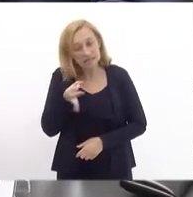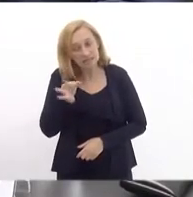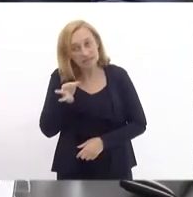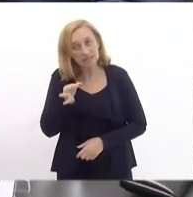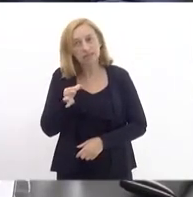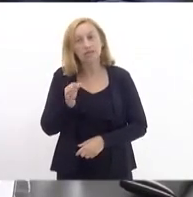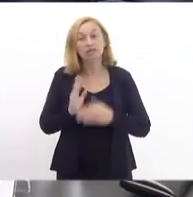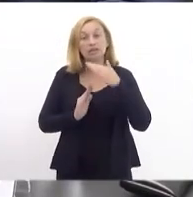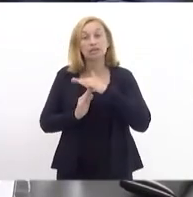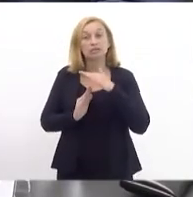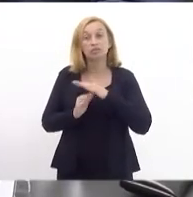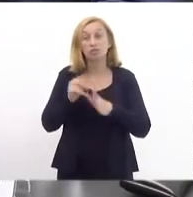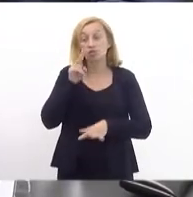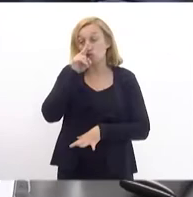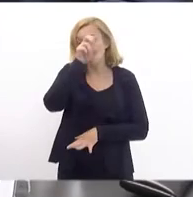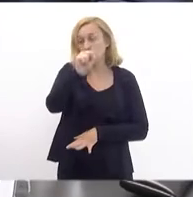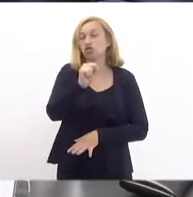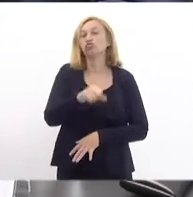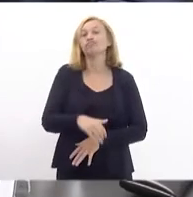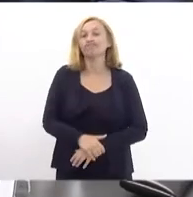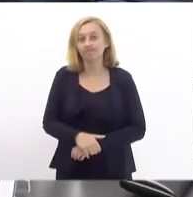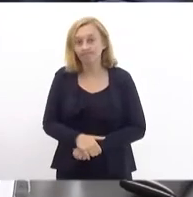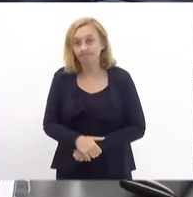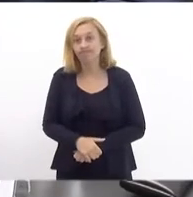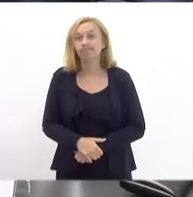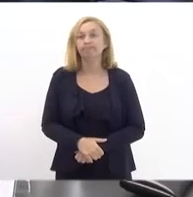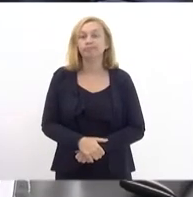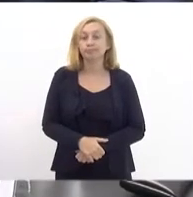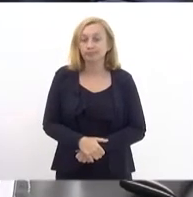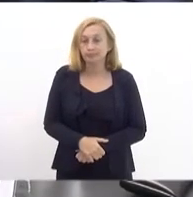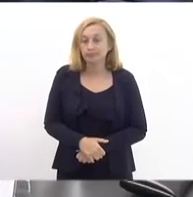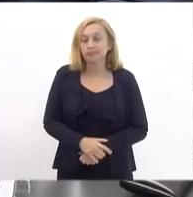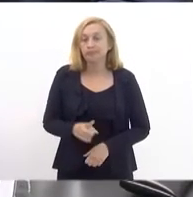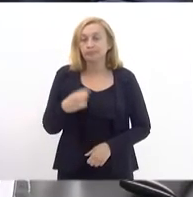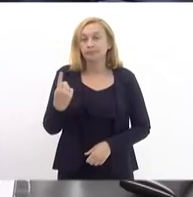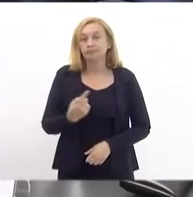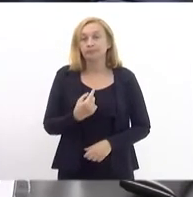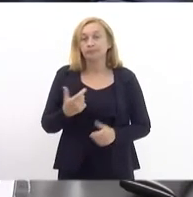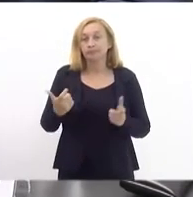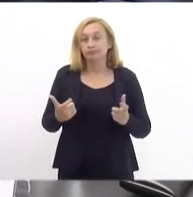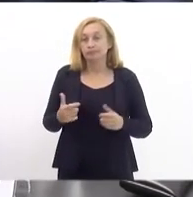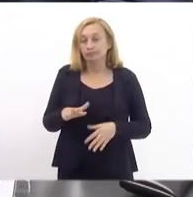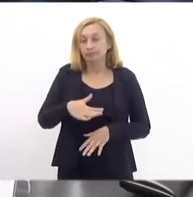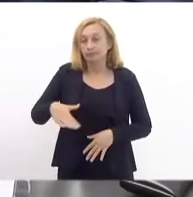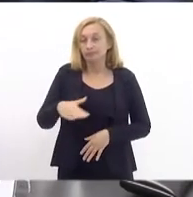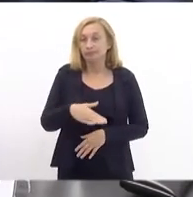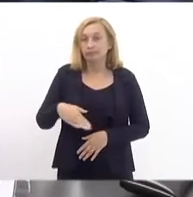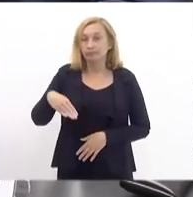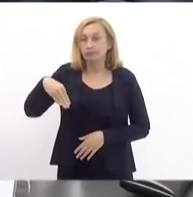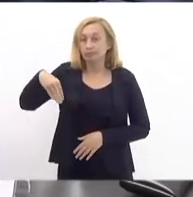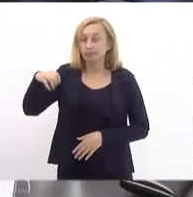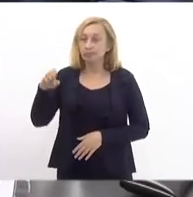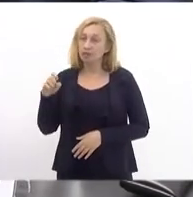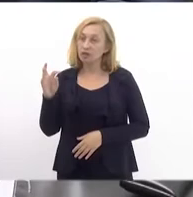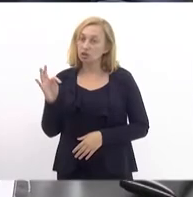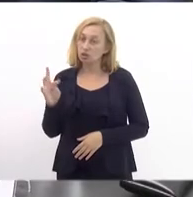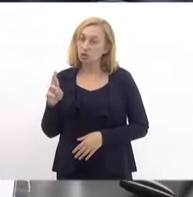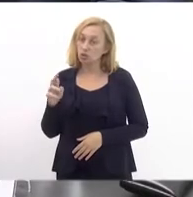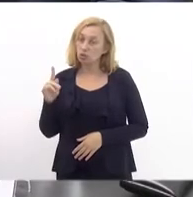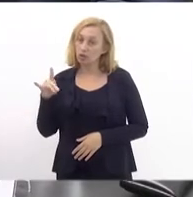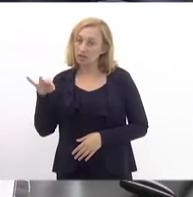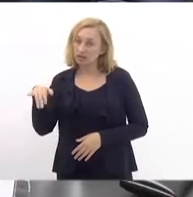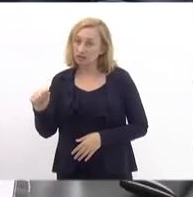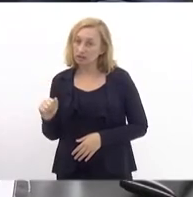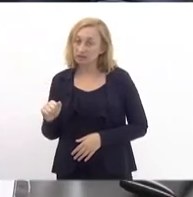um limitador fortíssimo na nossa região metropolitana desse aumento